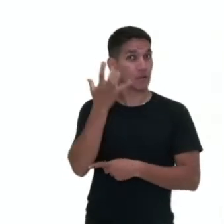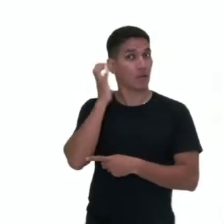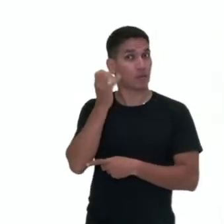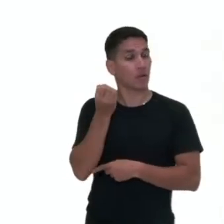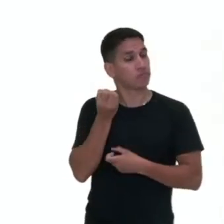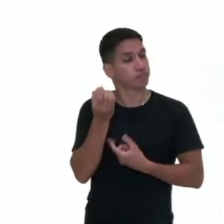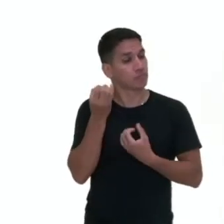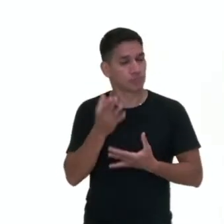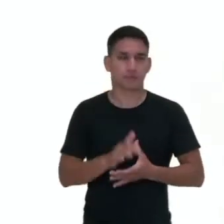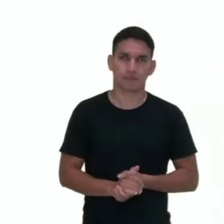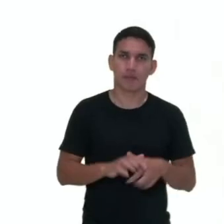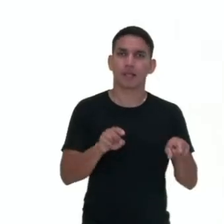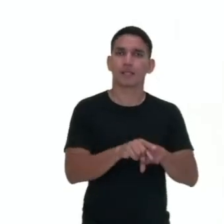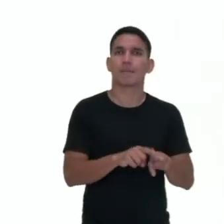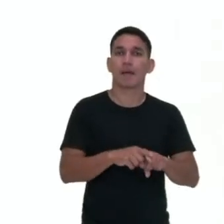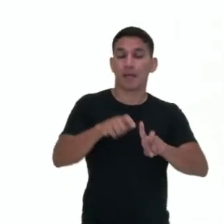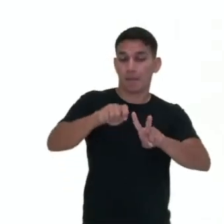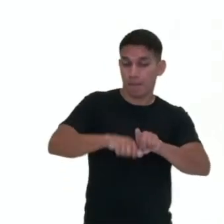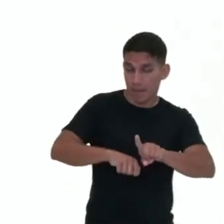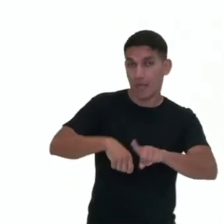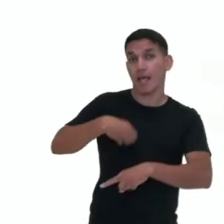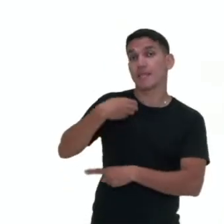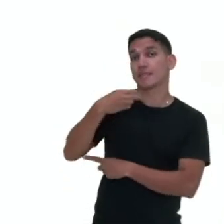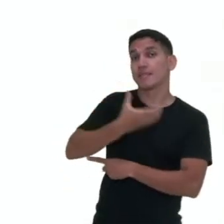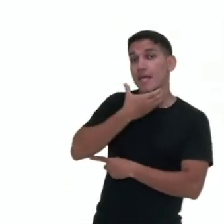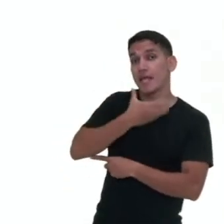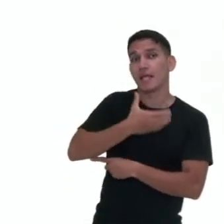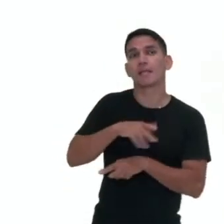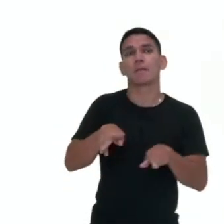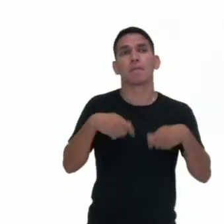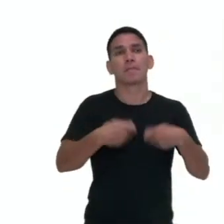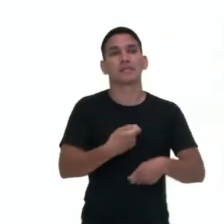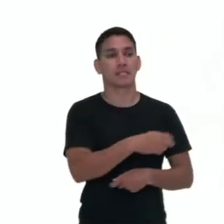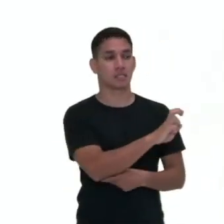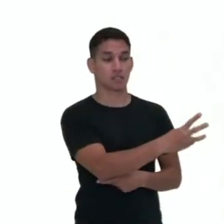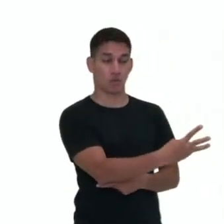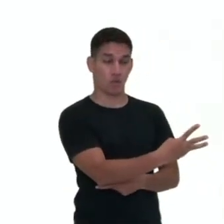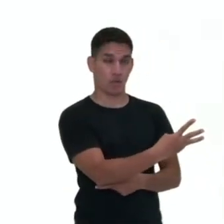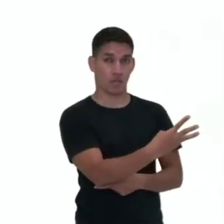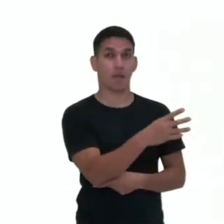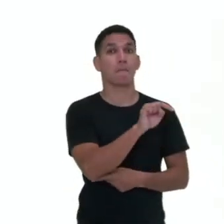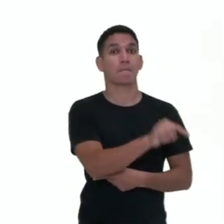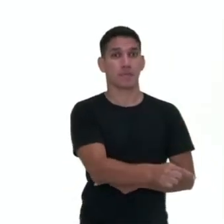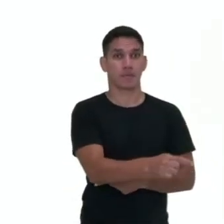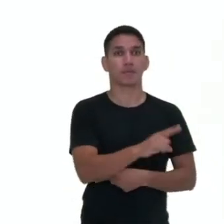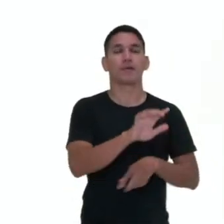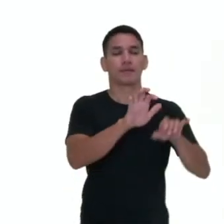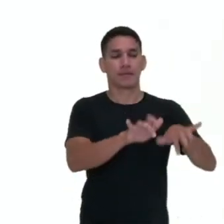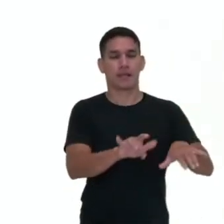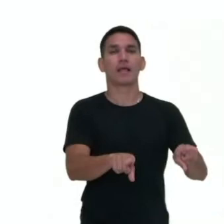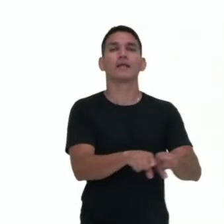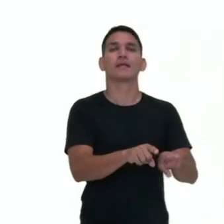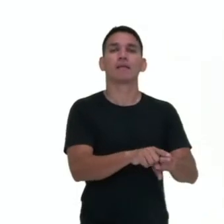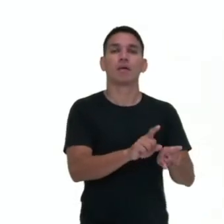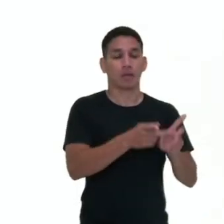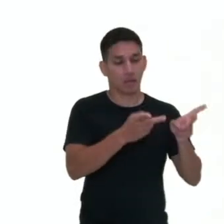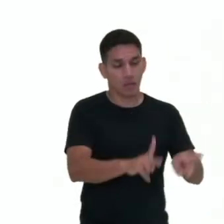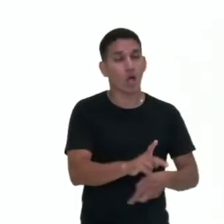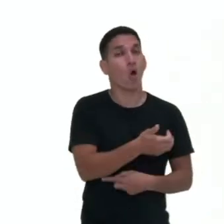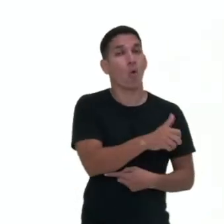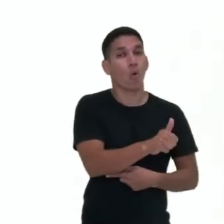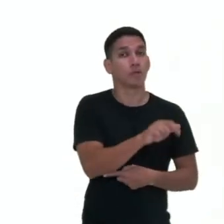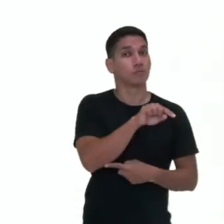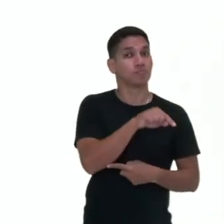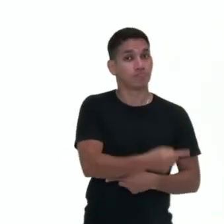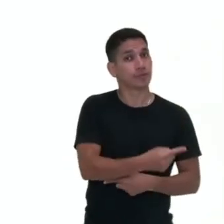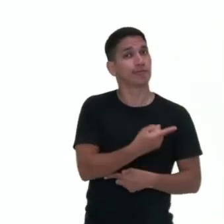mês de dezembro de 53.000 teclas e no mês de dezembro vou precisar de 11.000 alto-falantes. Então